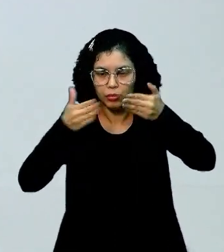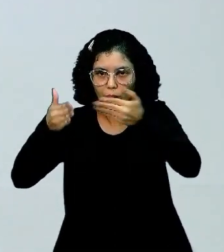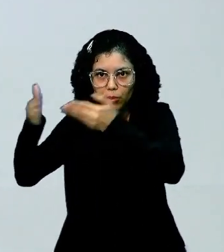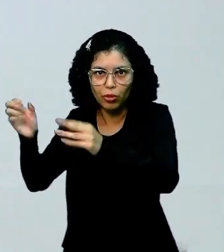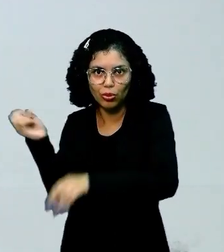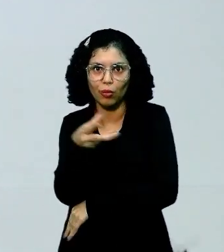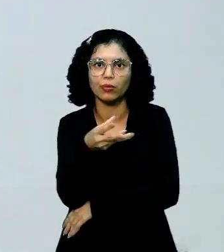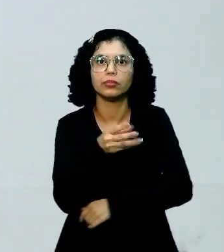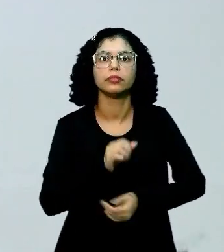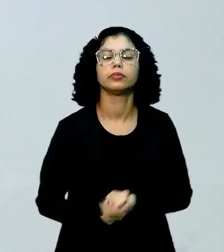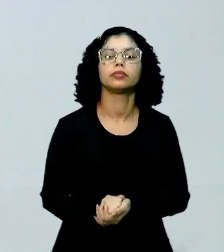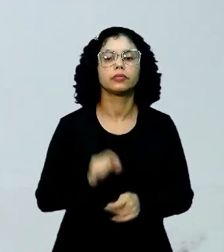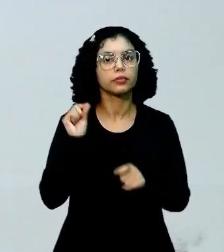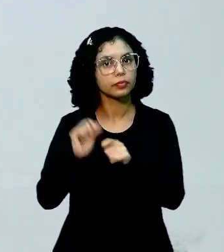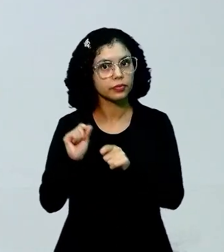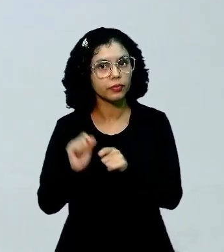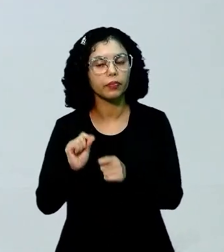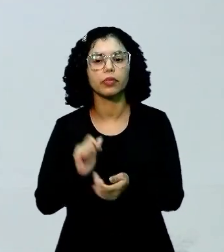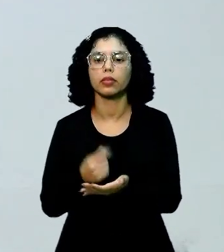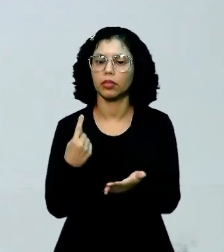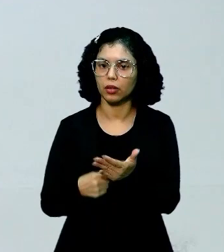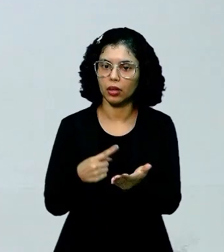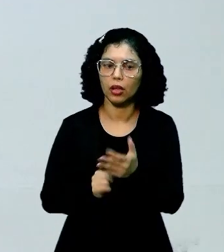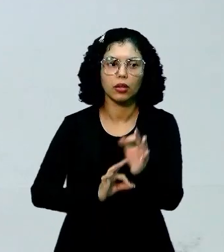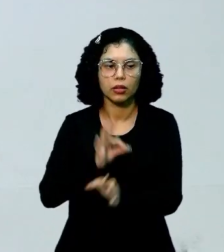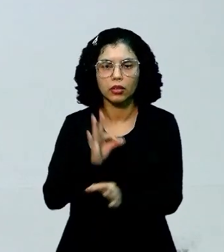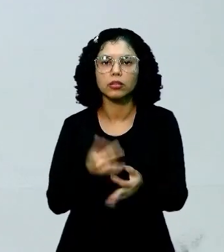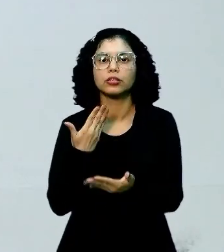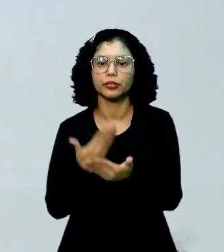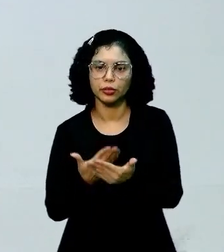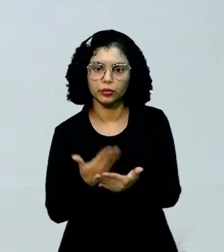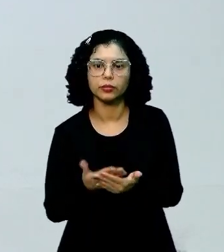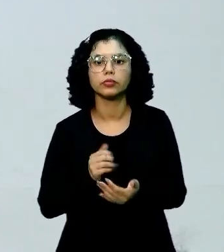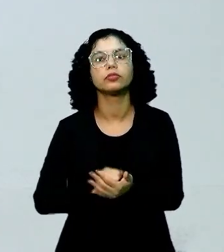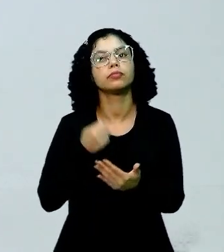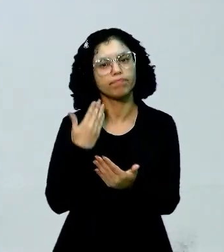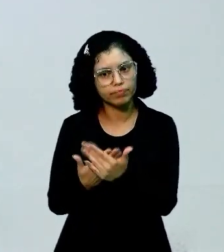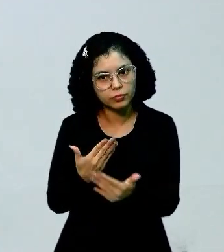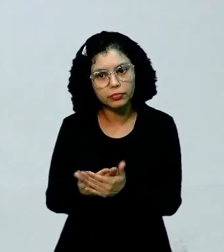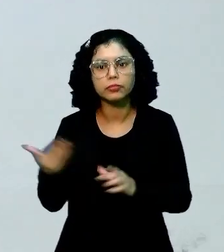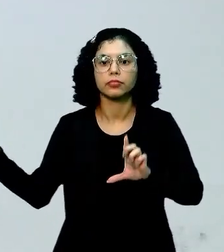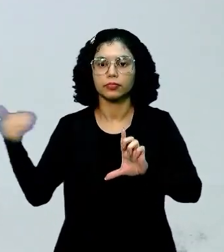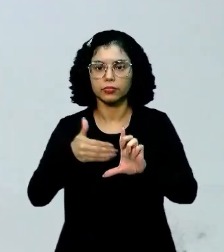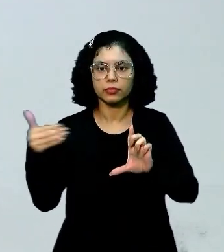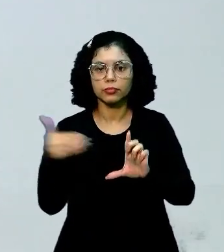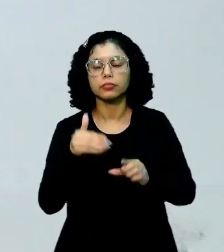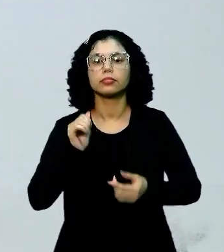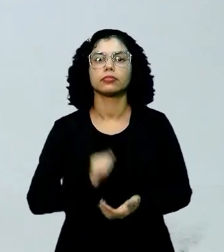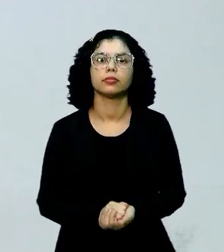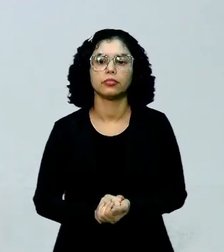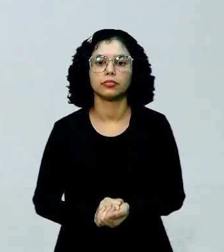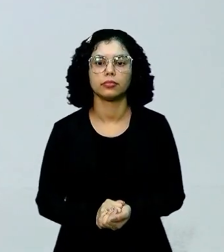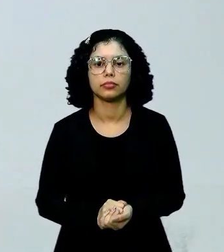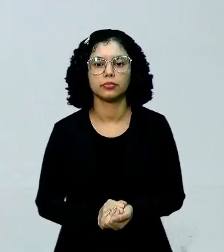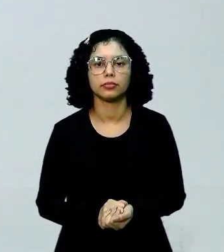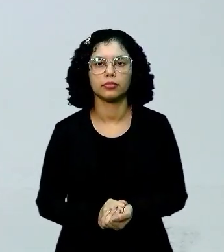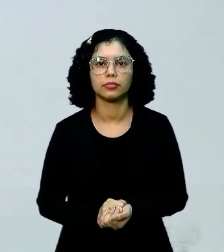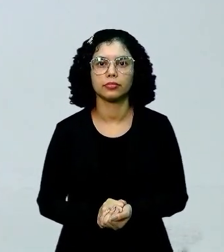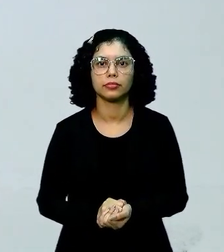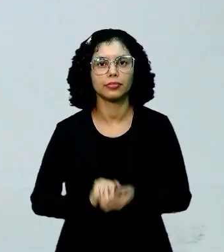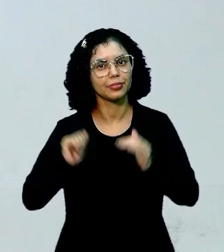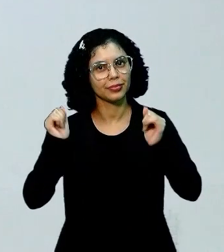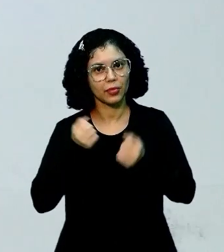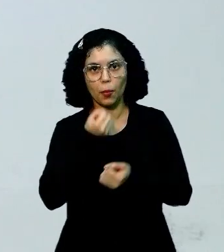Então, façam, né, o seu compromisso, organize seu cronograma de estudo, estude, acesse a nossa plataforma e